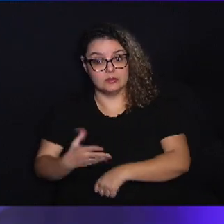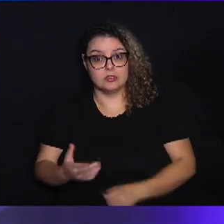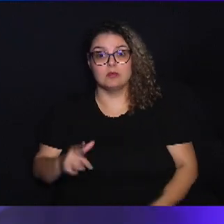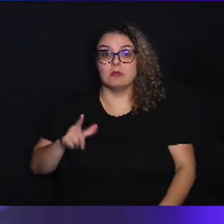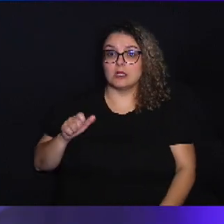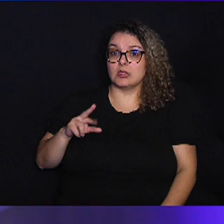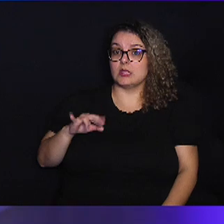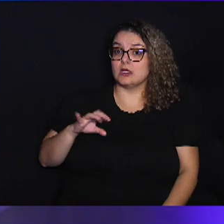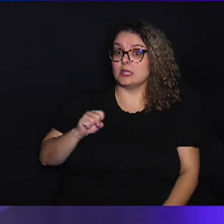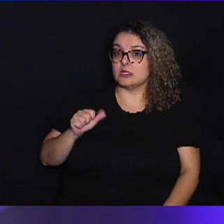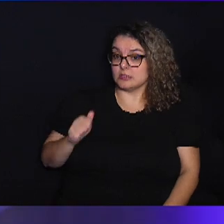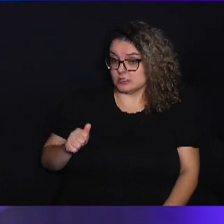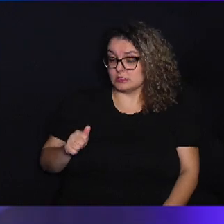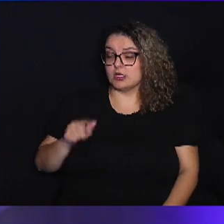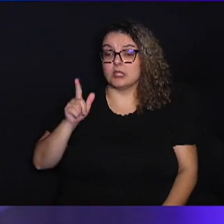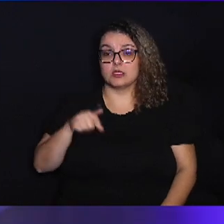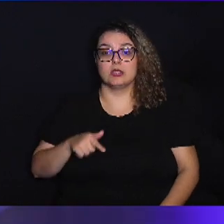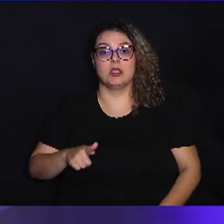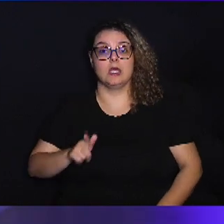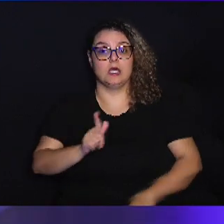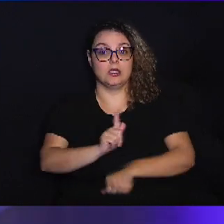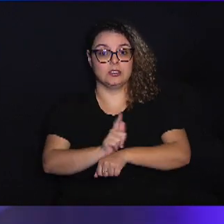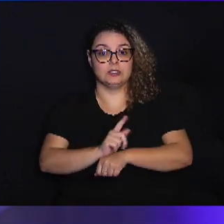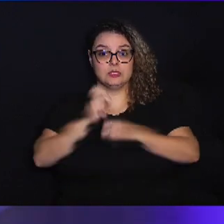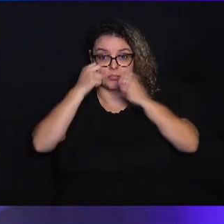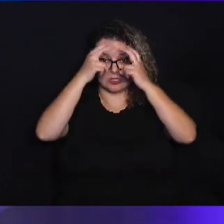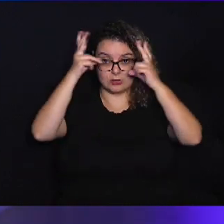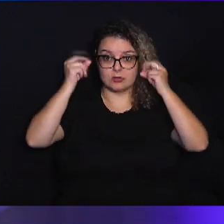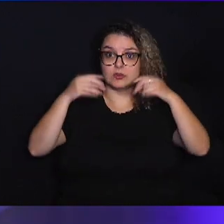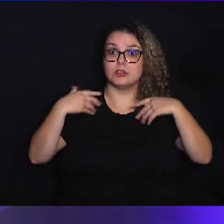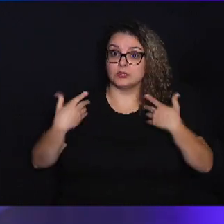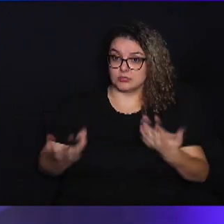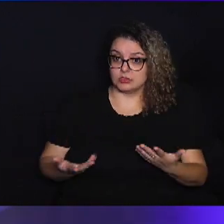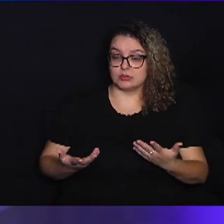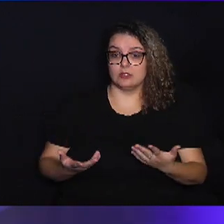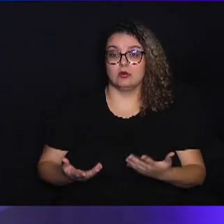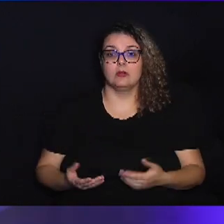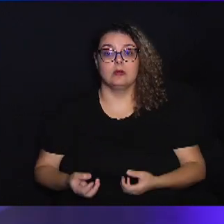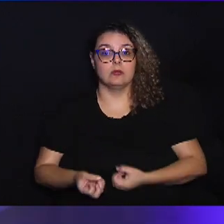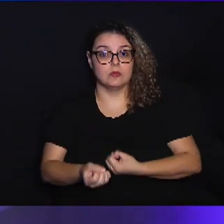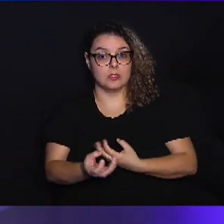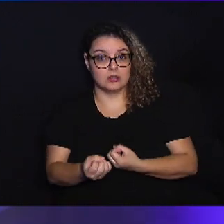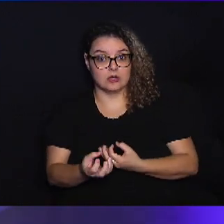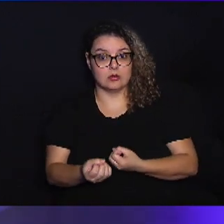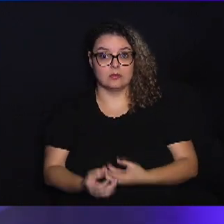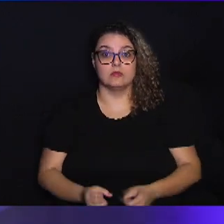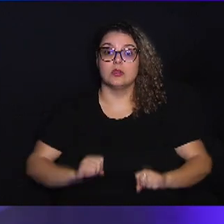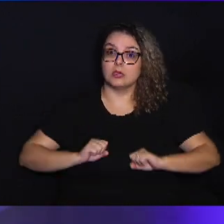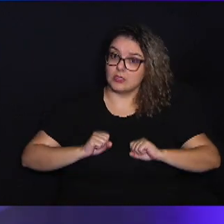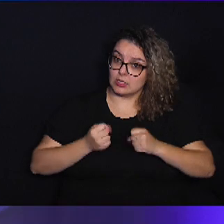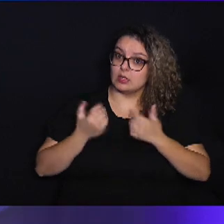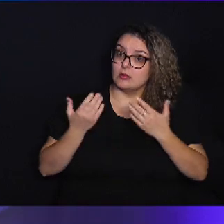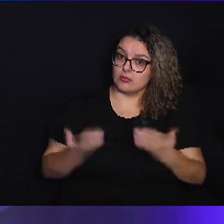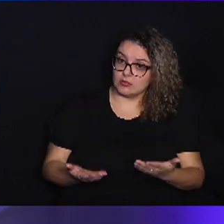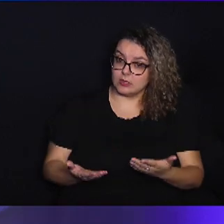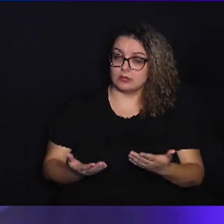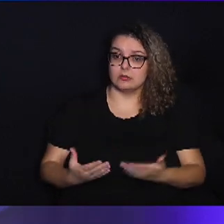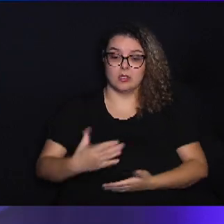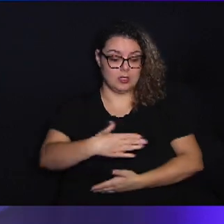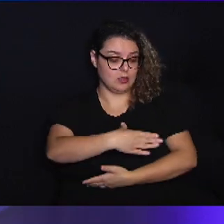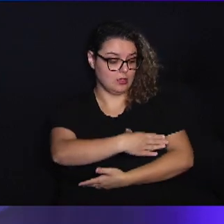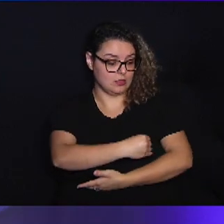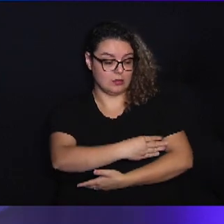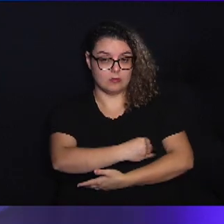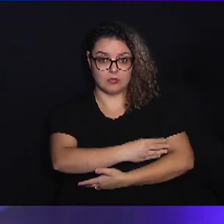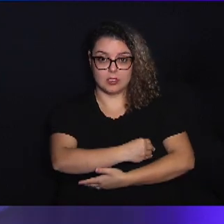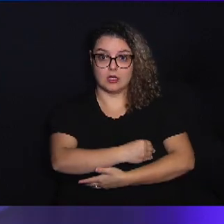Larissa Tecchio, que é gerente de enfermagem, então, por essas informações. E eu reforço aqui, né? A amamentação